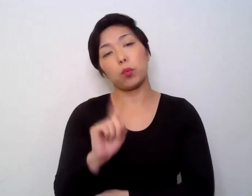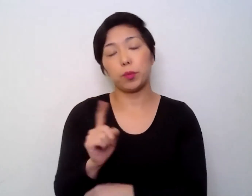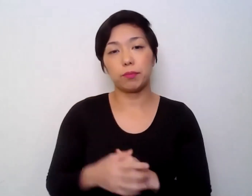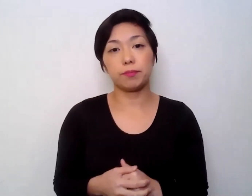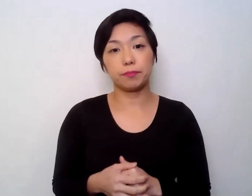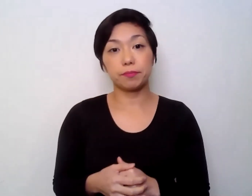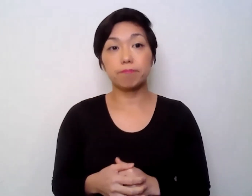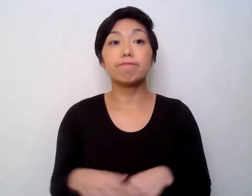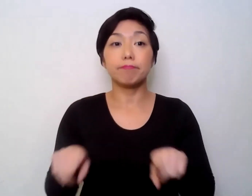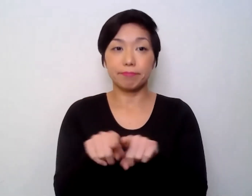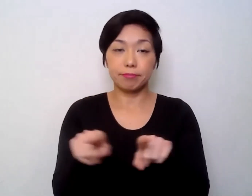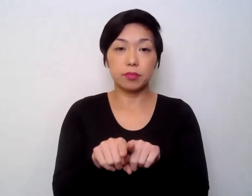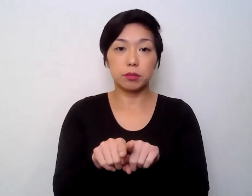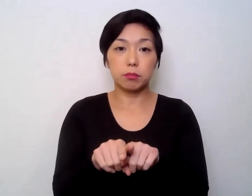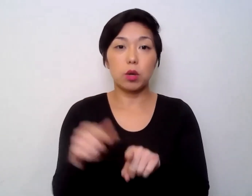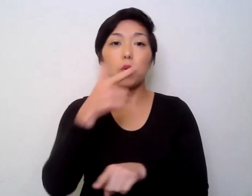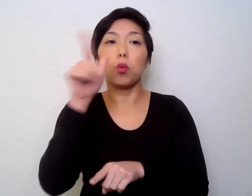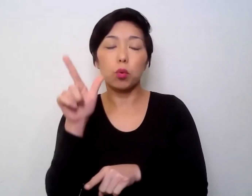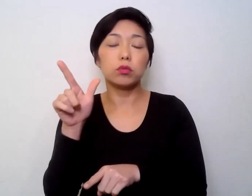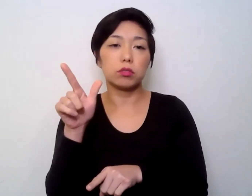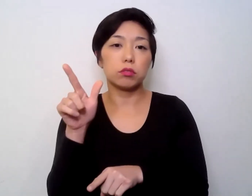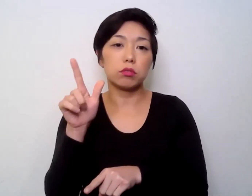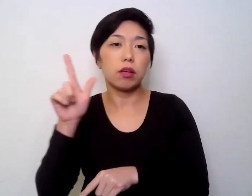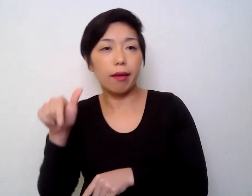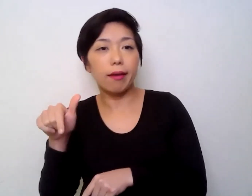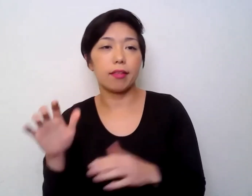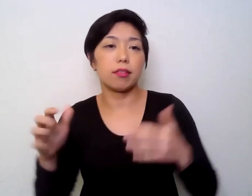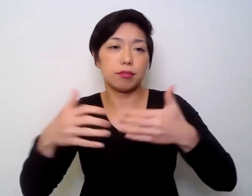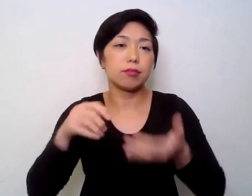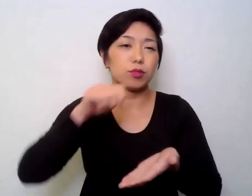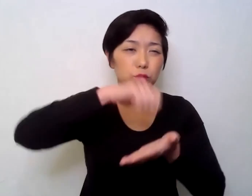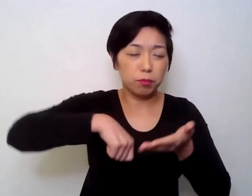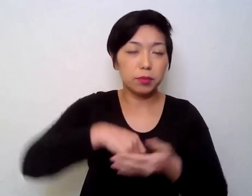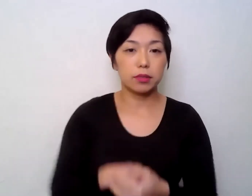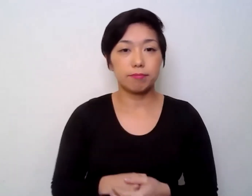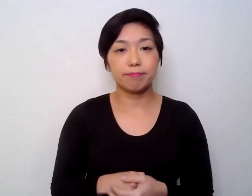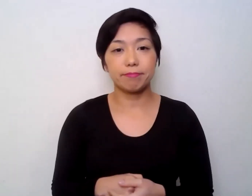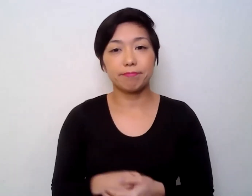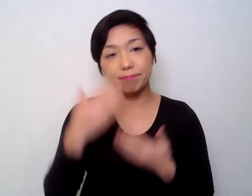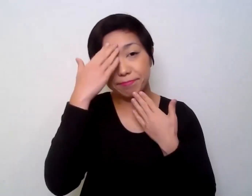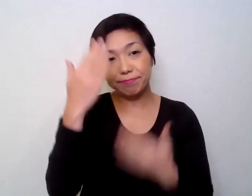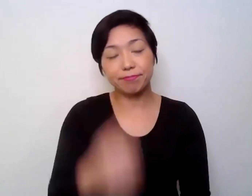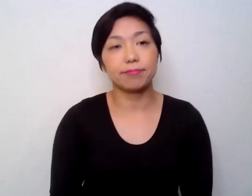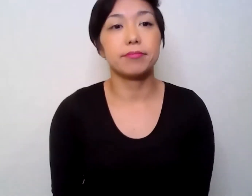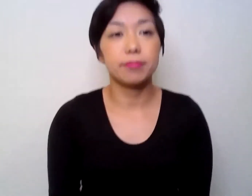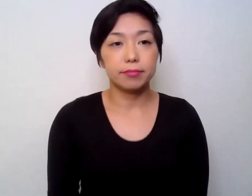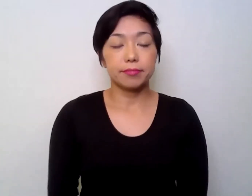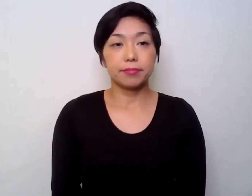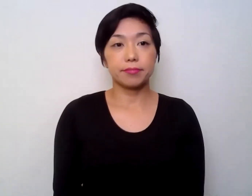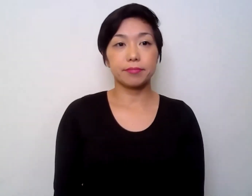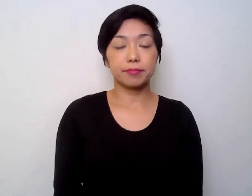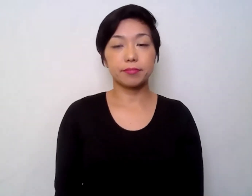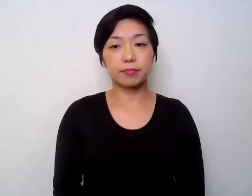a situação os outros são tombados né eu acho que não tem muito o falar obrigada perfeito Laís obrigada